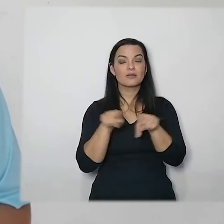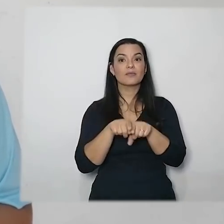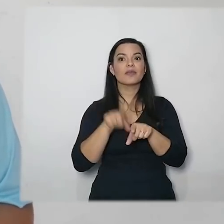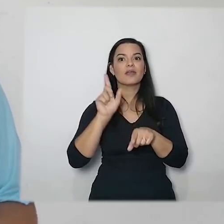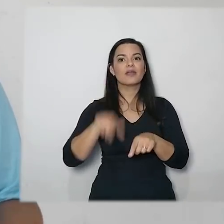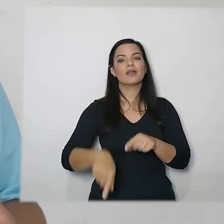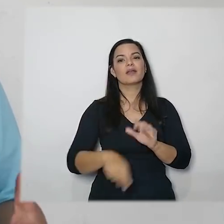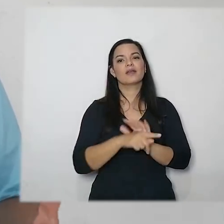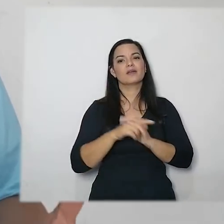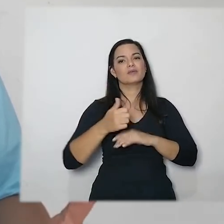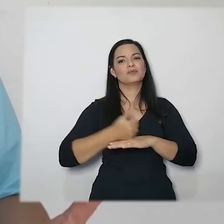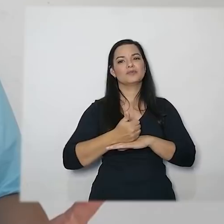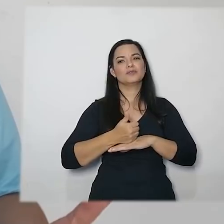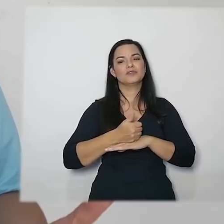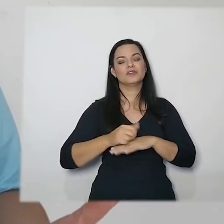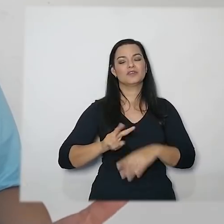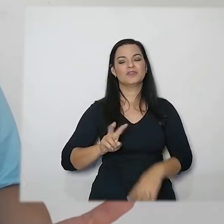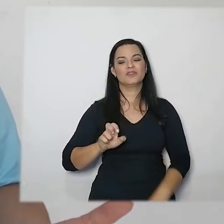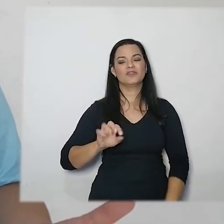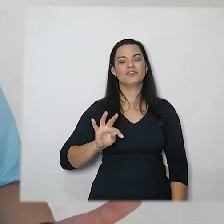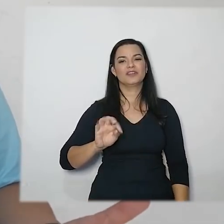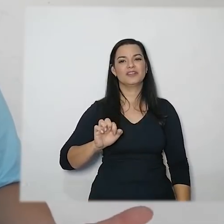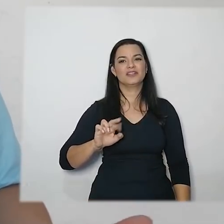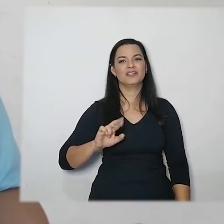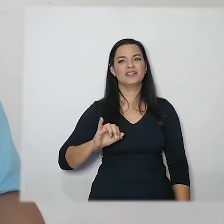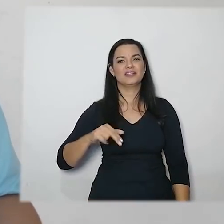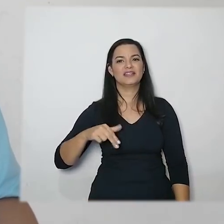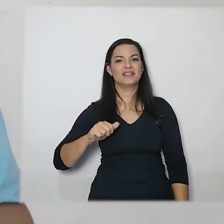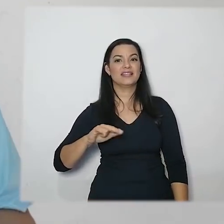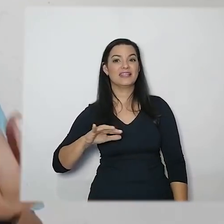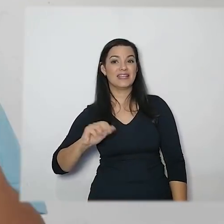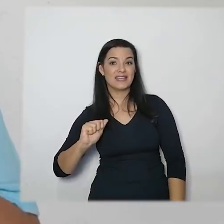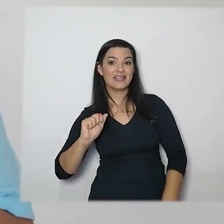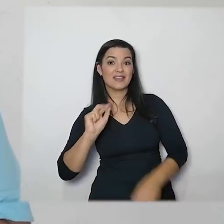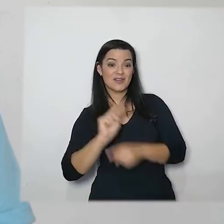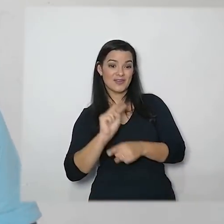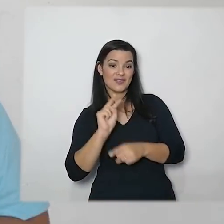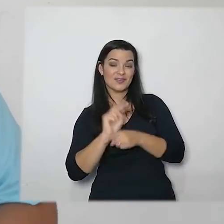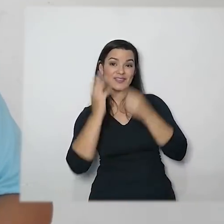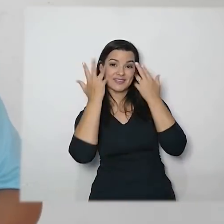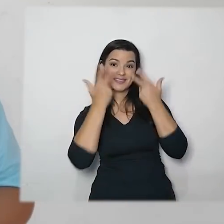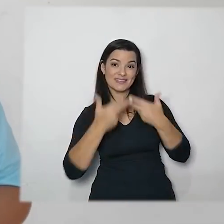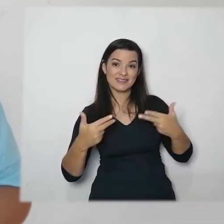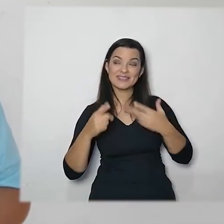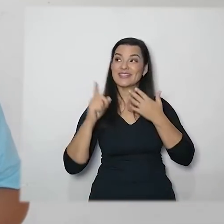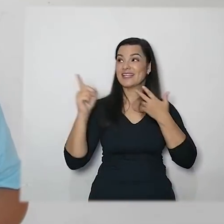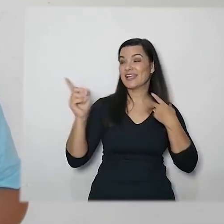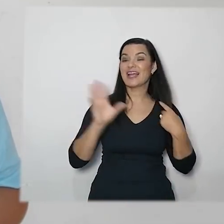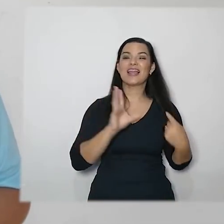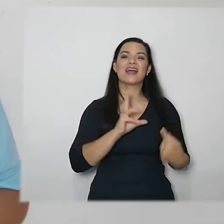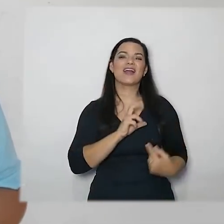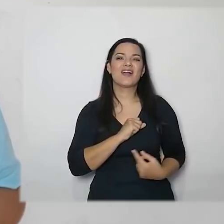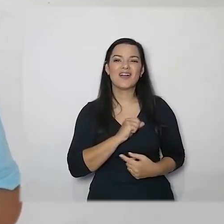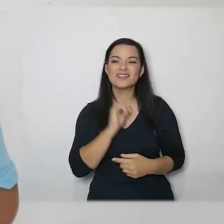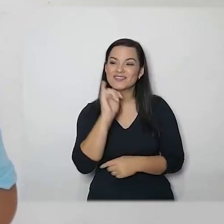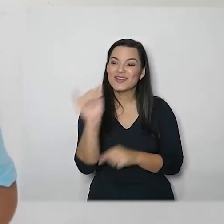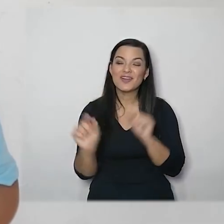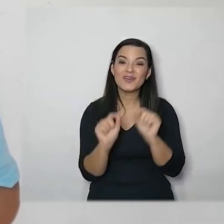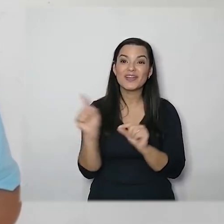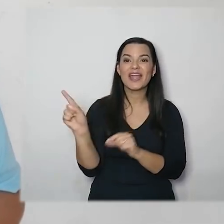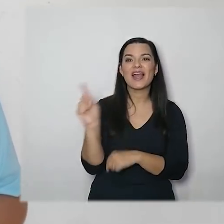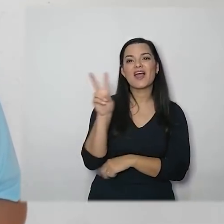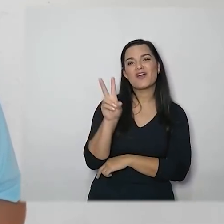sabia? E como ela mesma gosta de dizer, ela é a super avó do